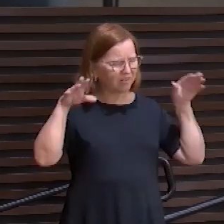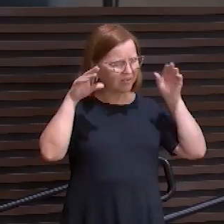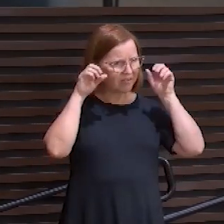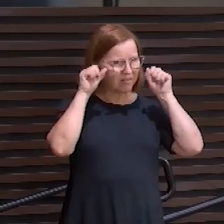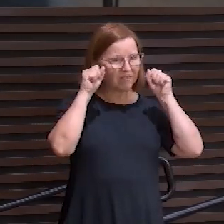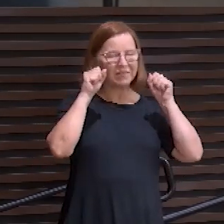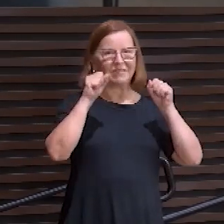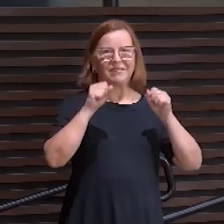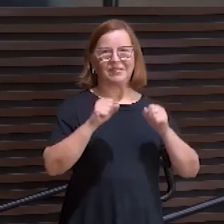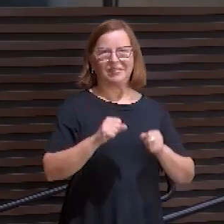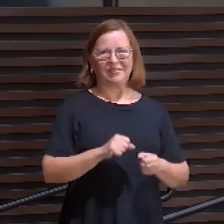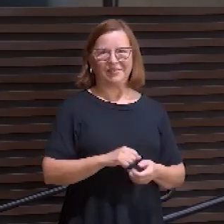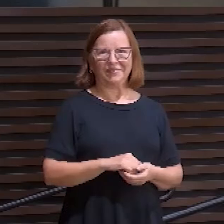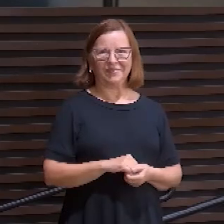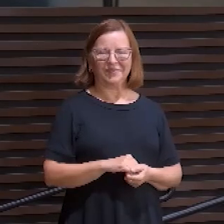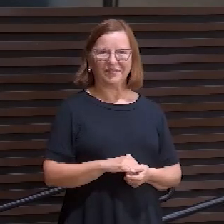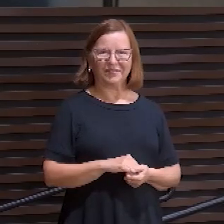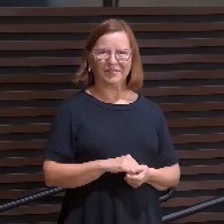tardios,